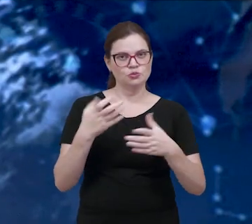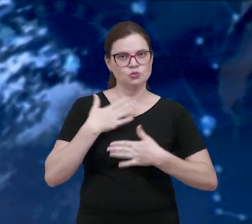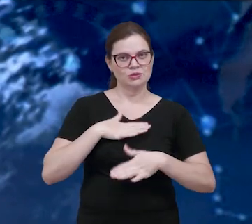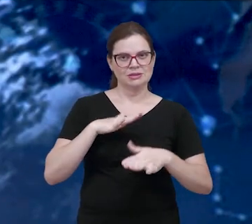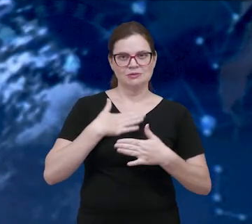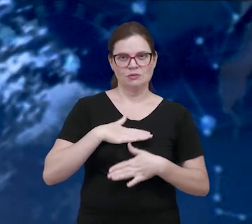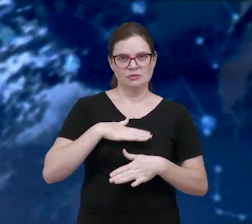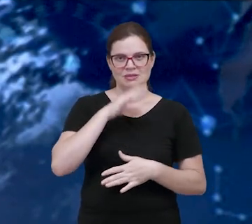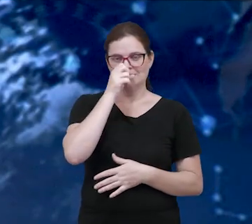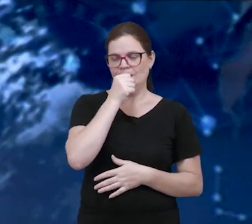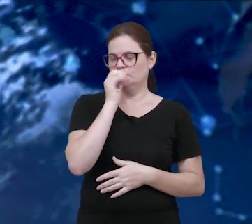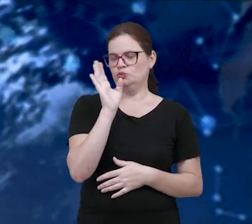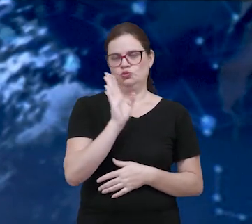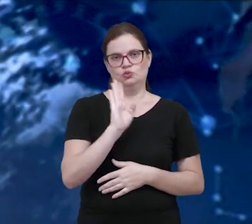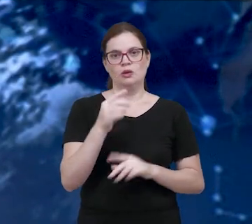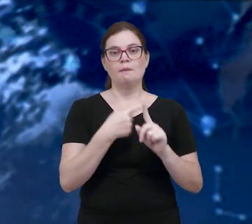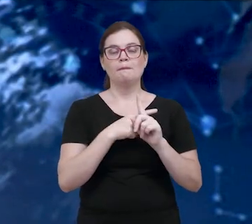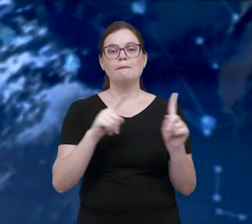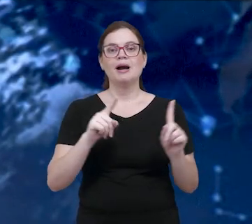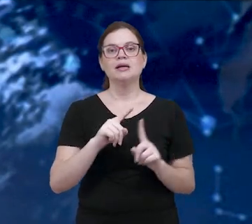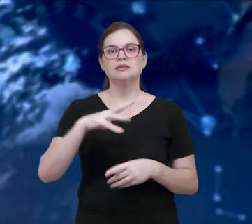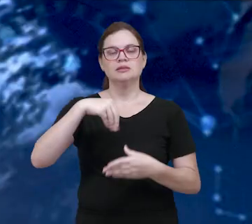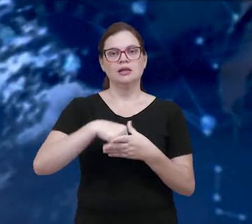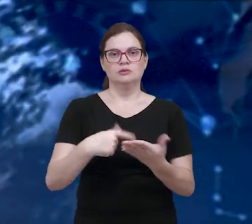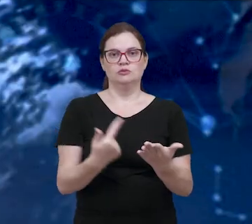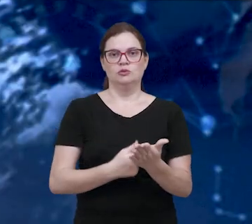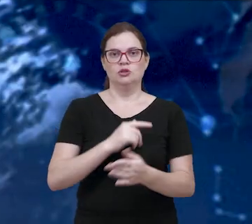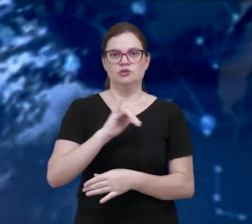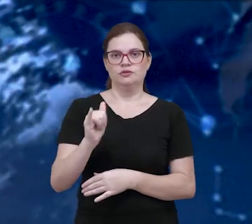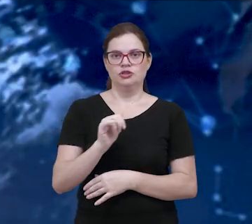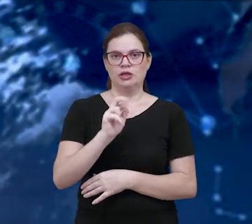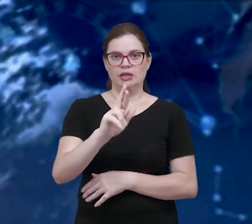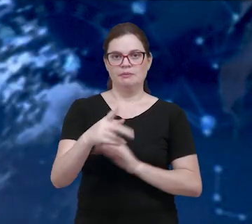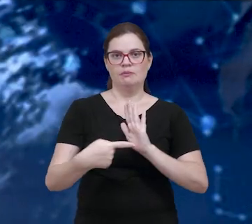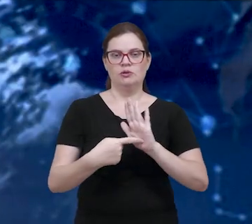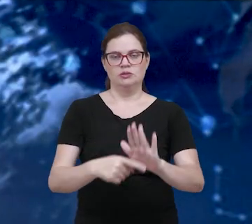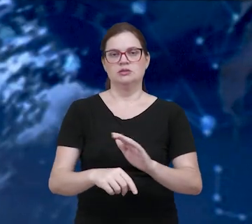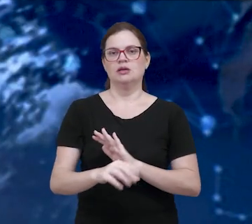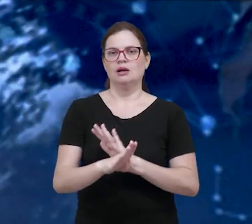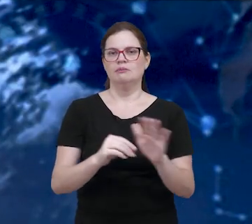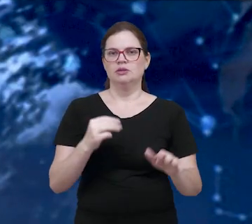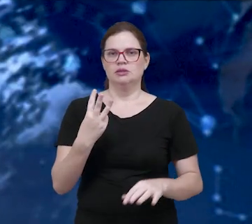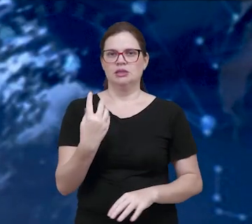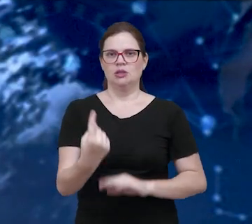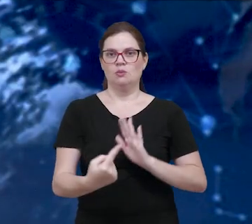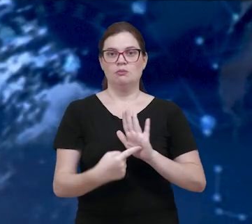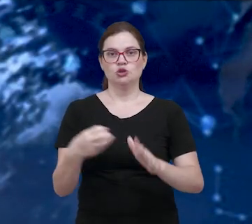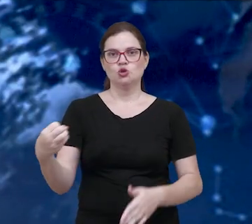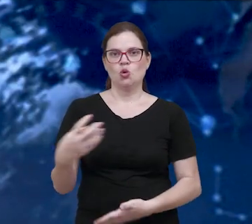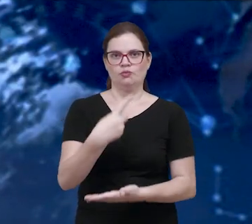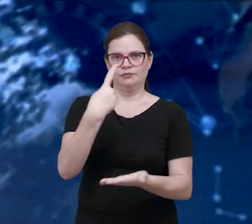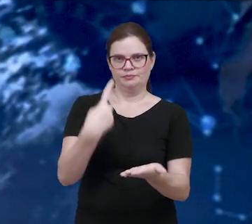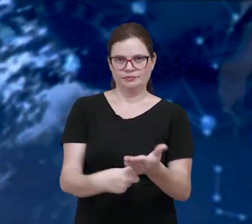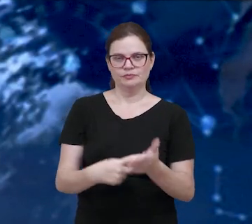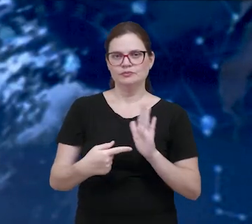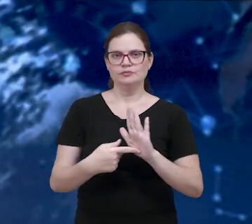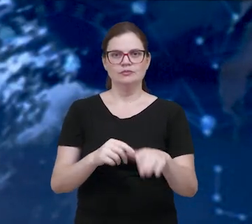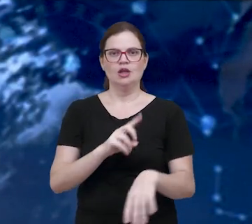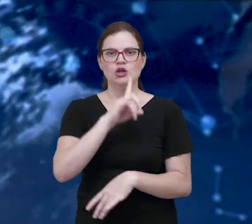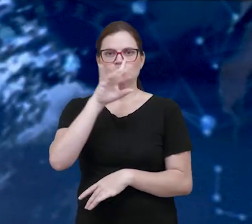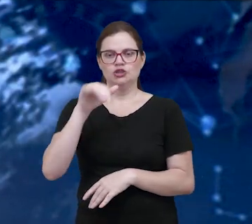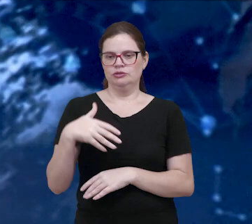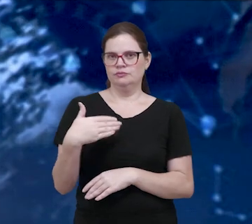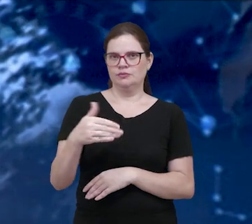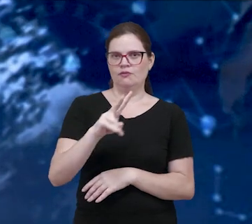Agora, Jeremias já falava sobre o novo pacto. Jeremias 31 diz assim: eis que dias vêm, diz o